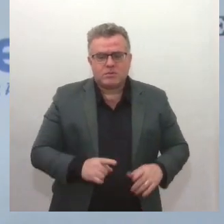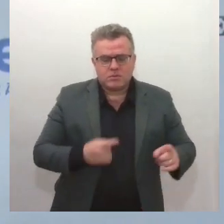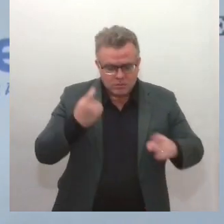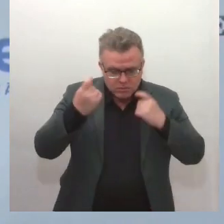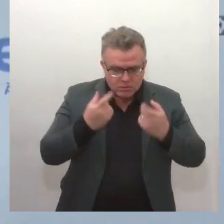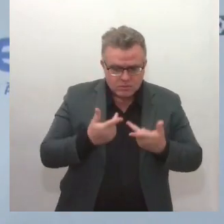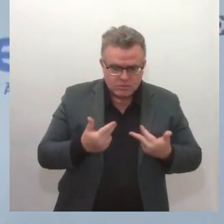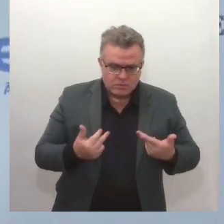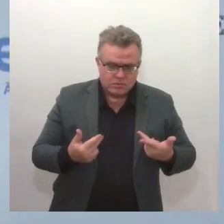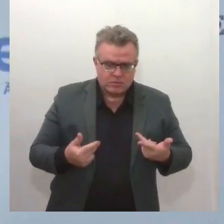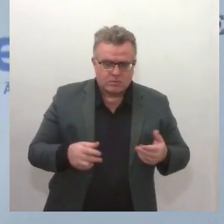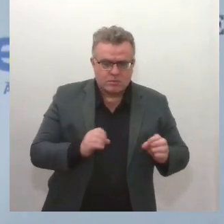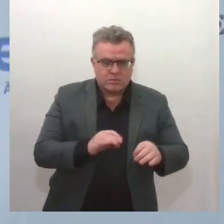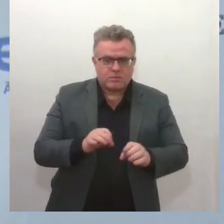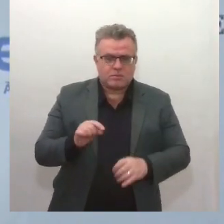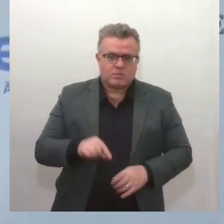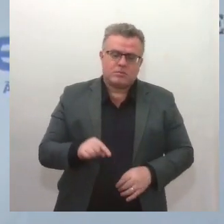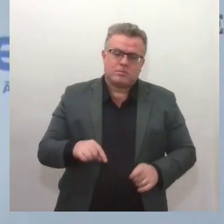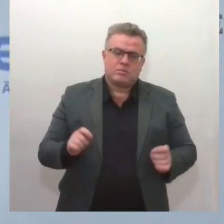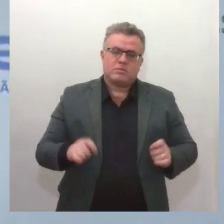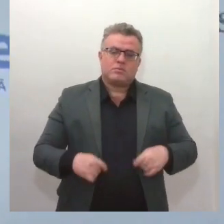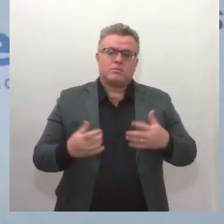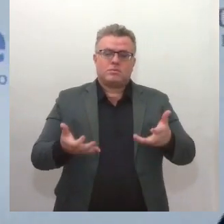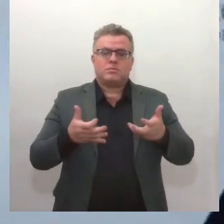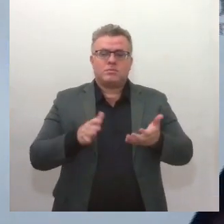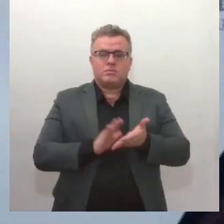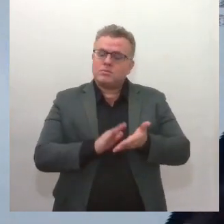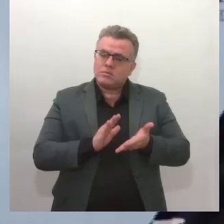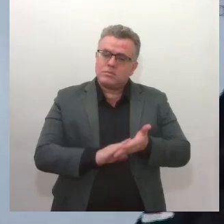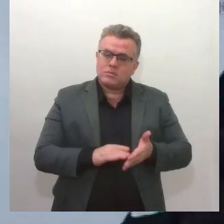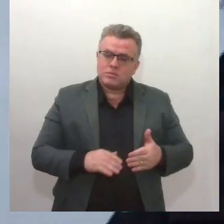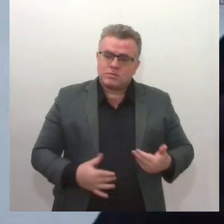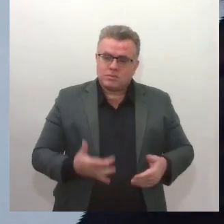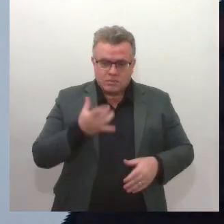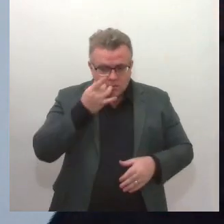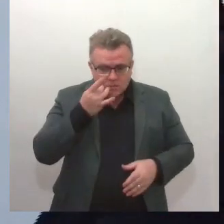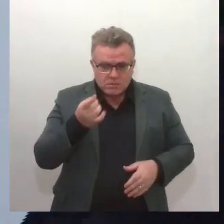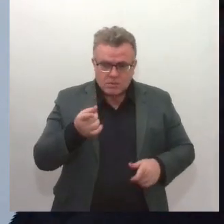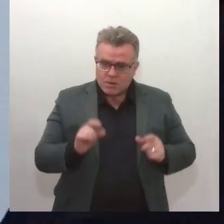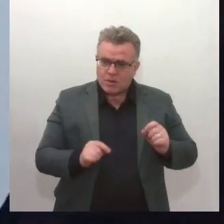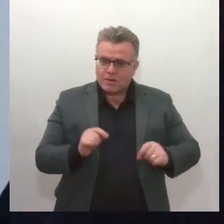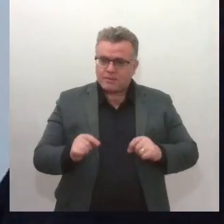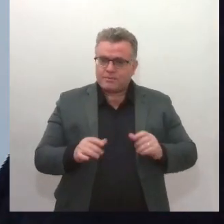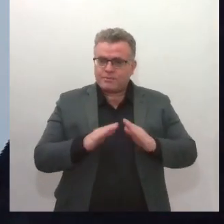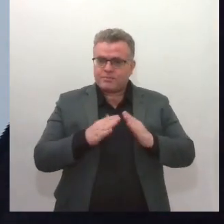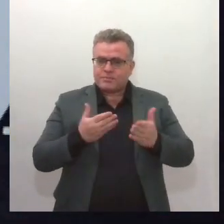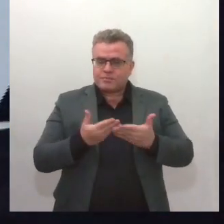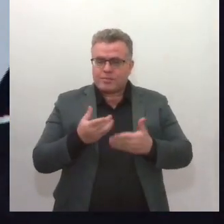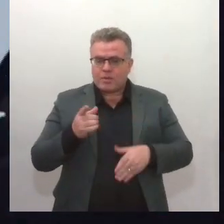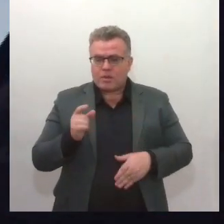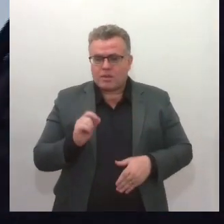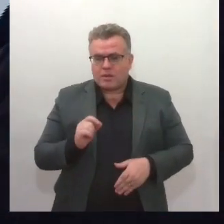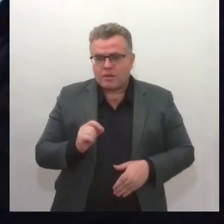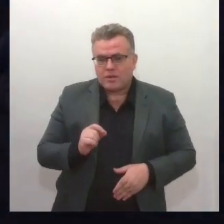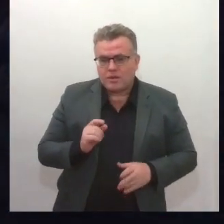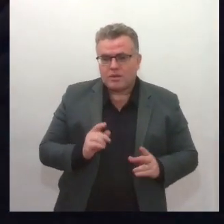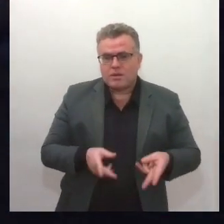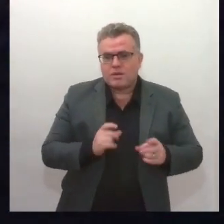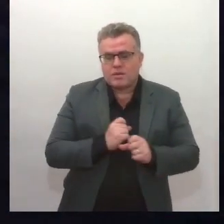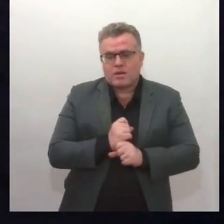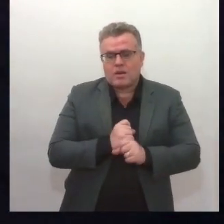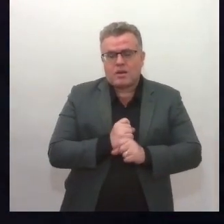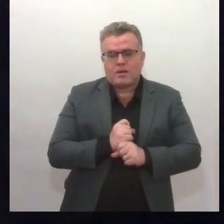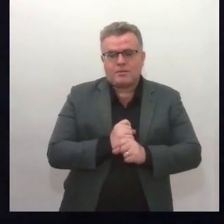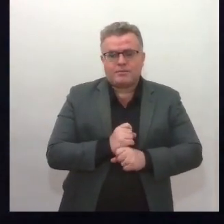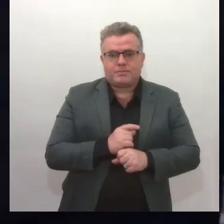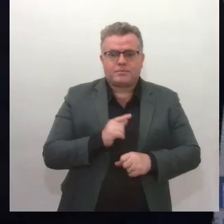eu queria parabenizar e ver de perto, até porque essa escola reunida 8 de maio, eu estou aqui já há muito tempo, né? São 7 mandatos aqui, e eu